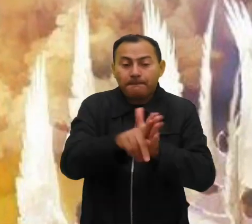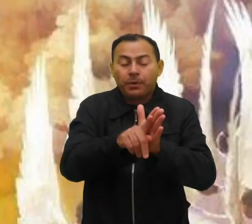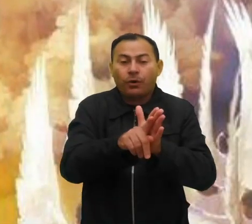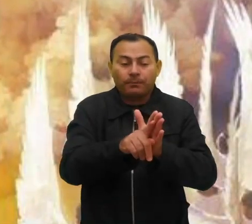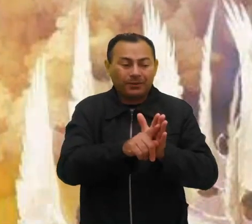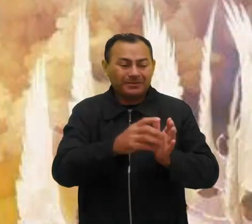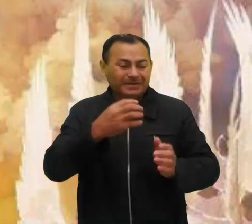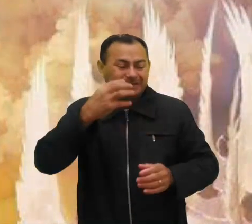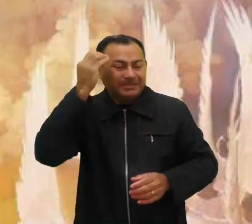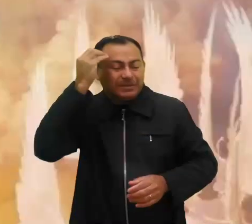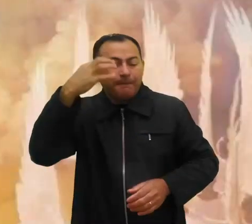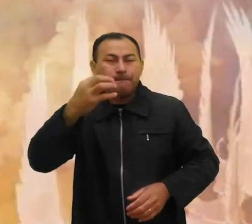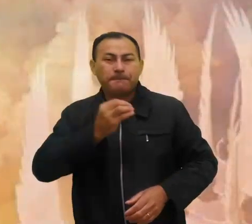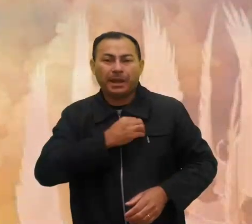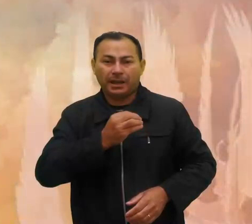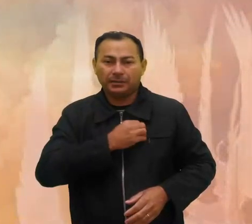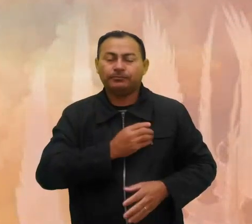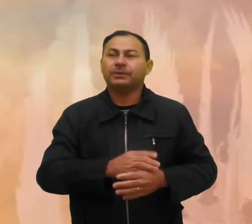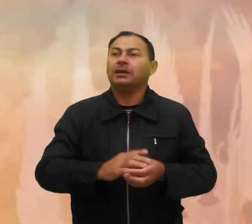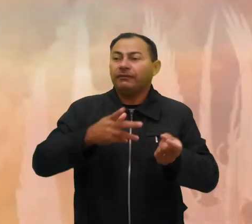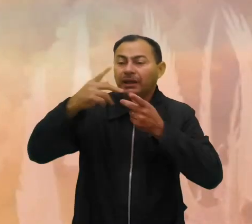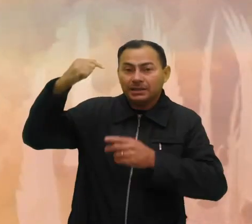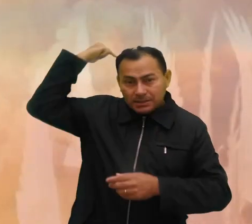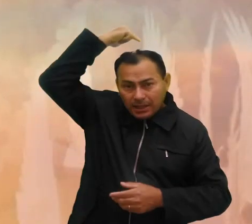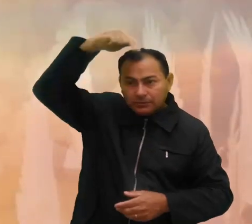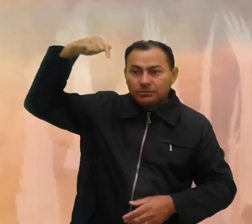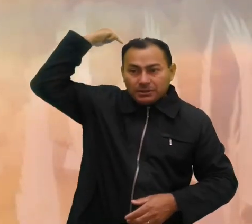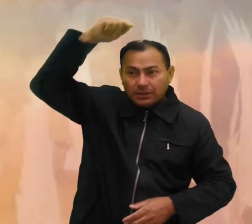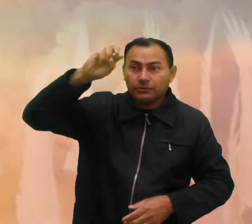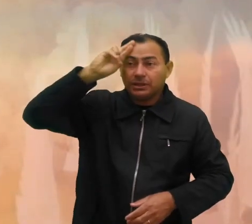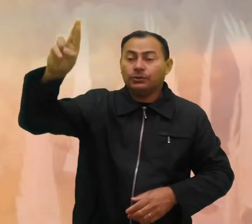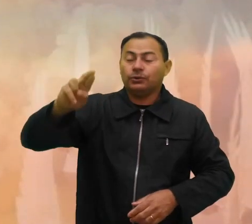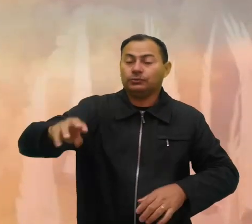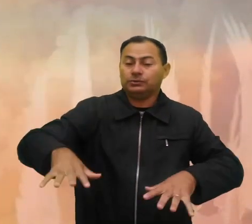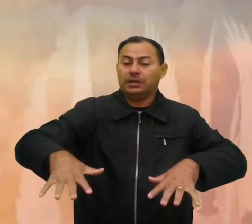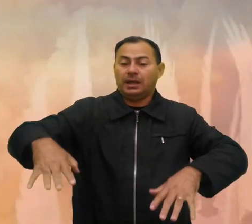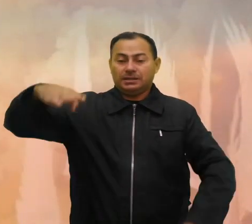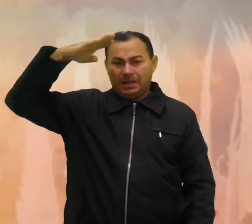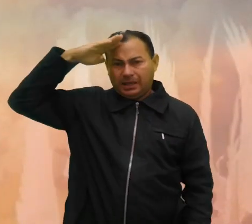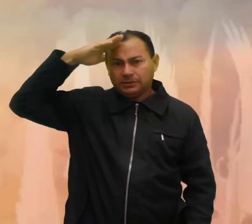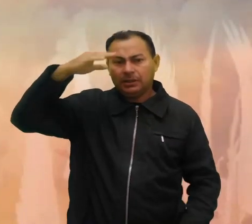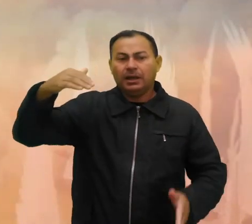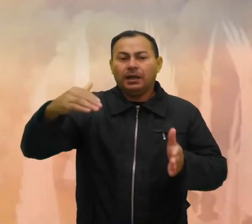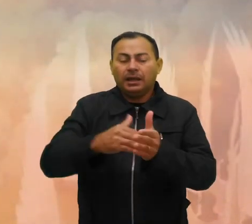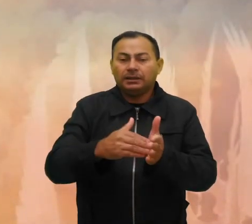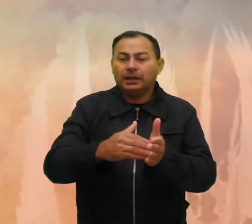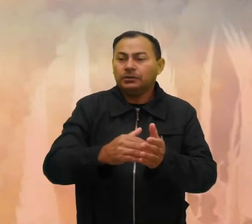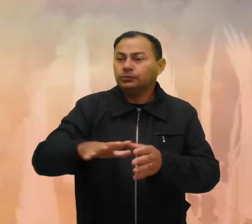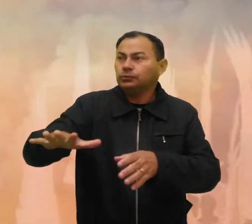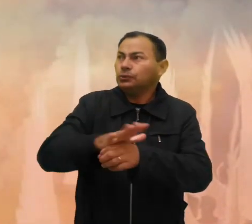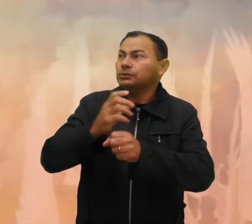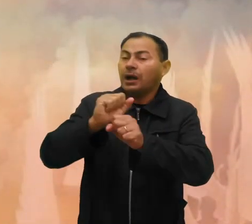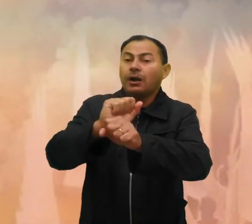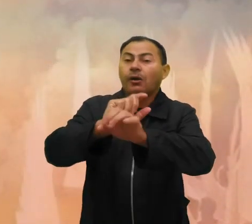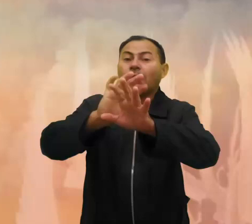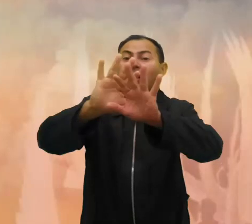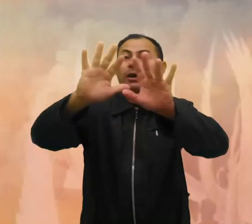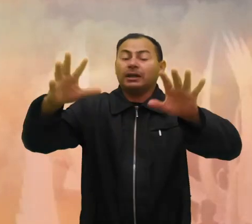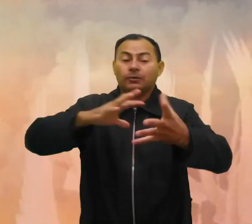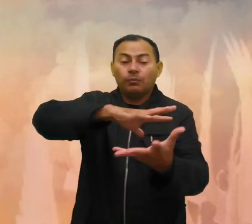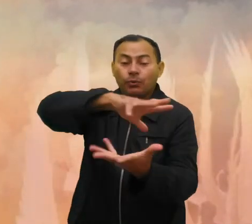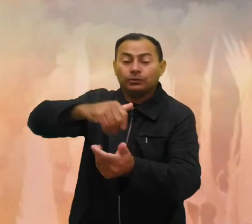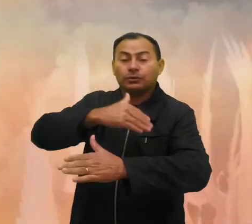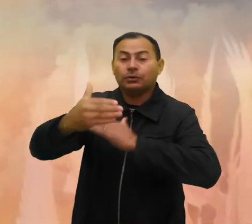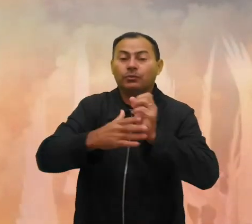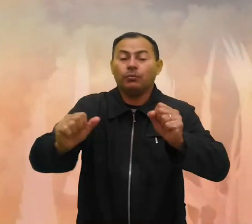próprio pecado. Santo, santo, santo é o Senhor dos exércitos. A terra inteira está cheia da sua glória.